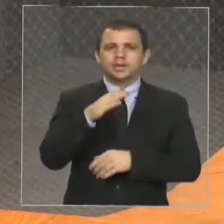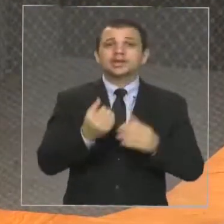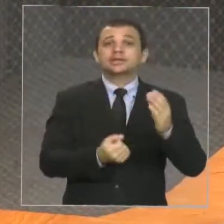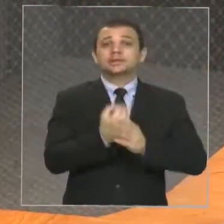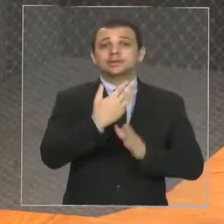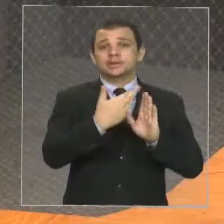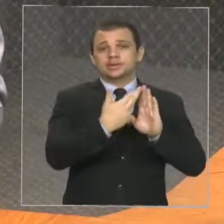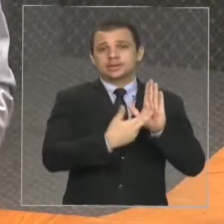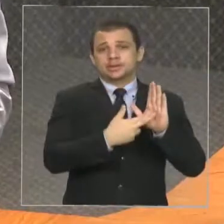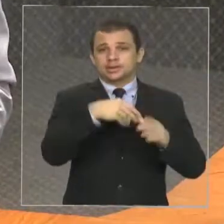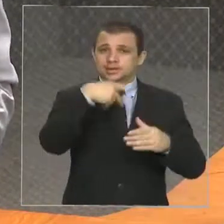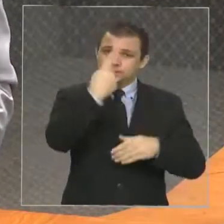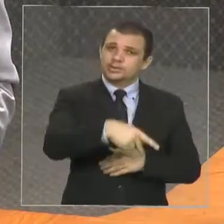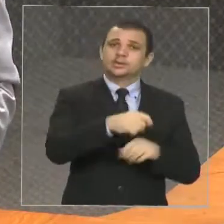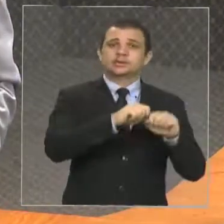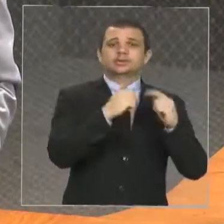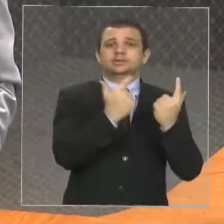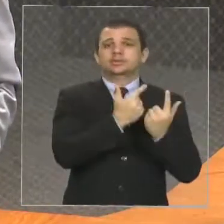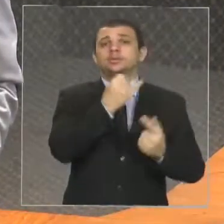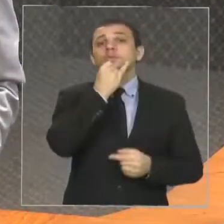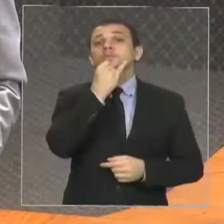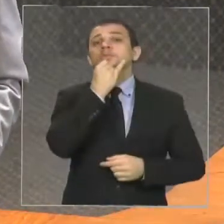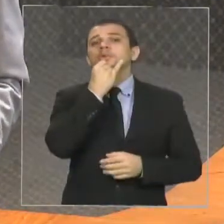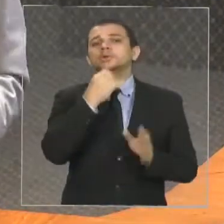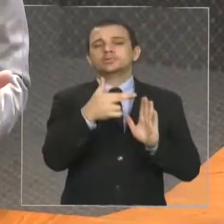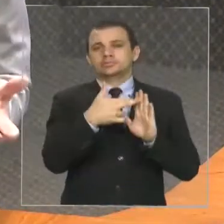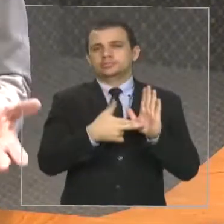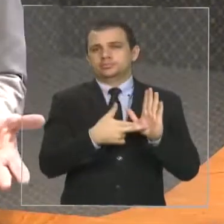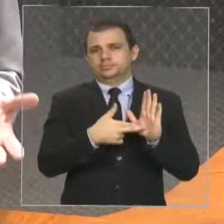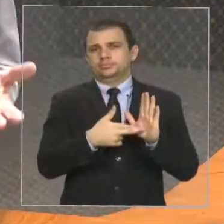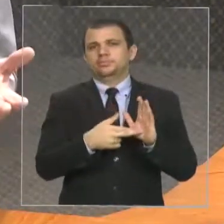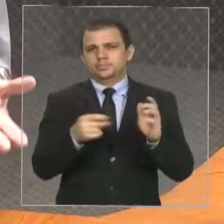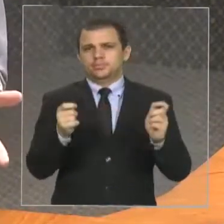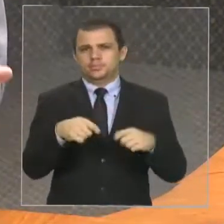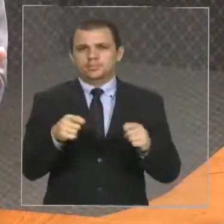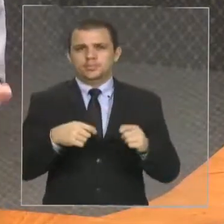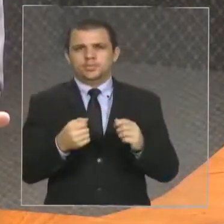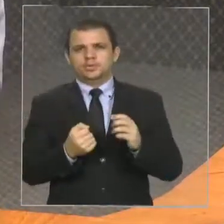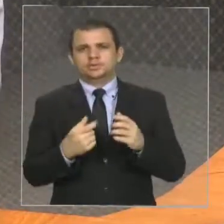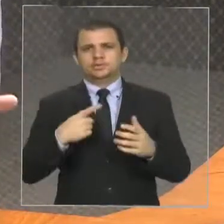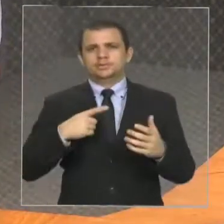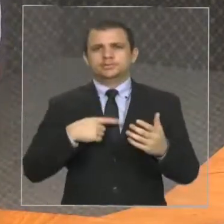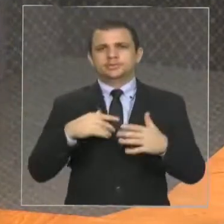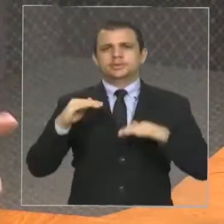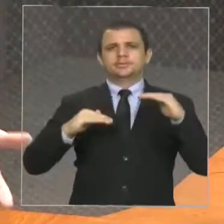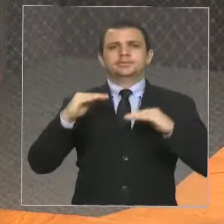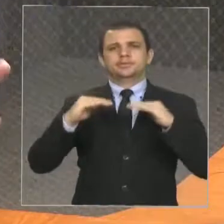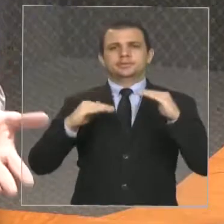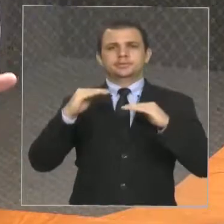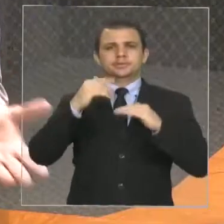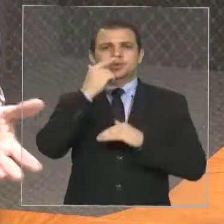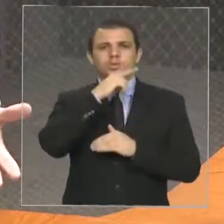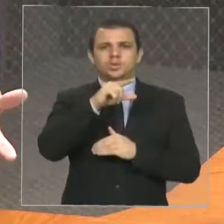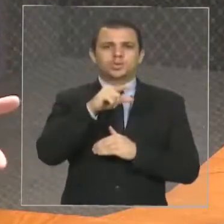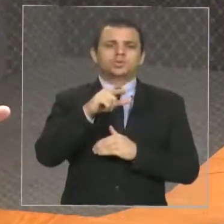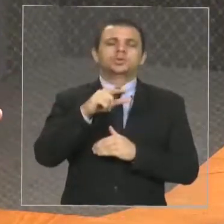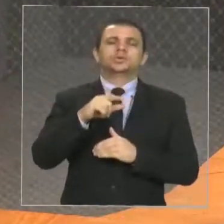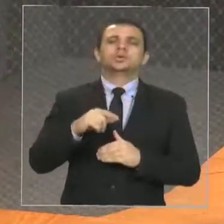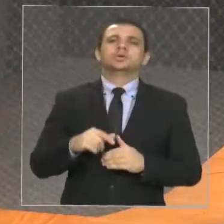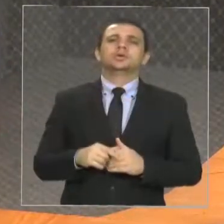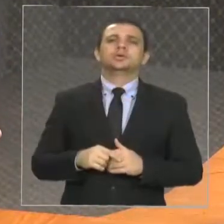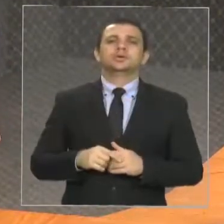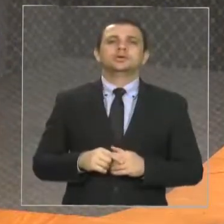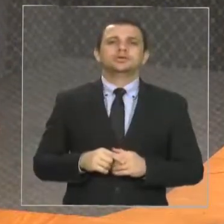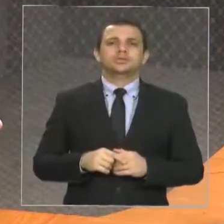regulamentar. E um exemplo que eu digo de regulamentação, que pode criar algum tipo de equilíbrio, não desequilibrar a disputa entre